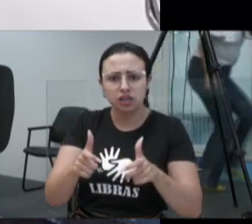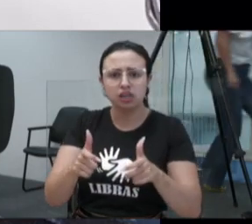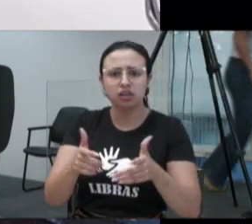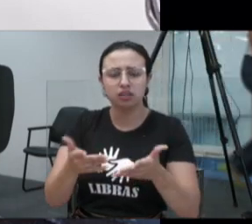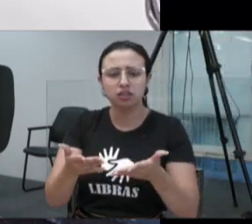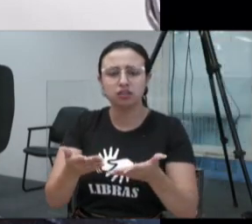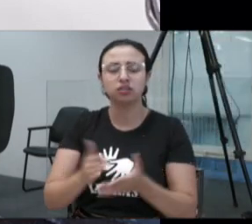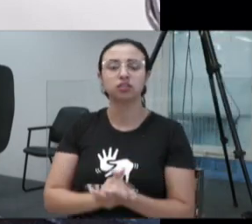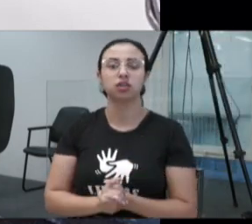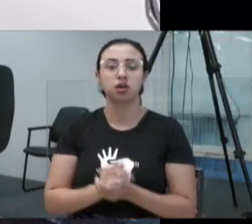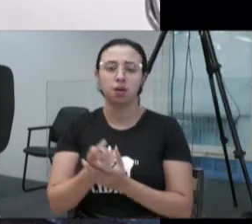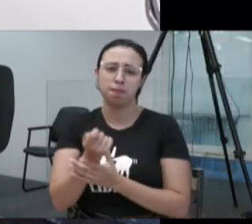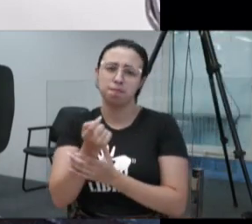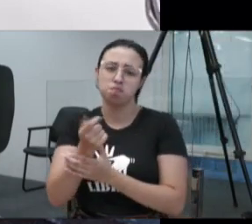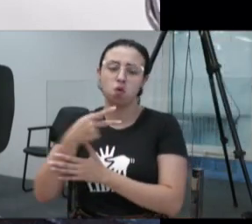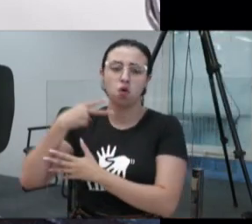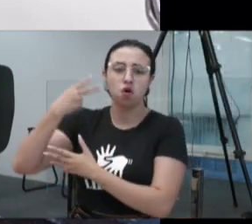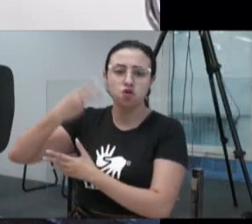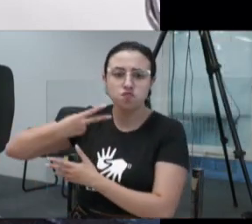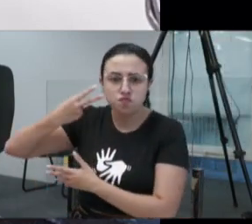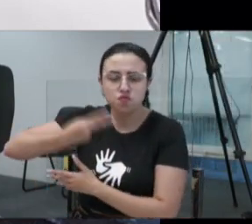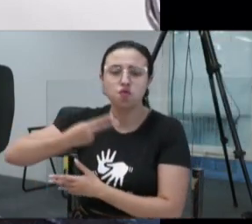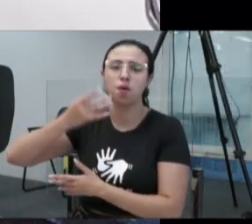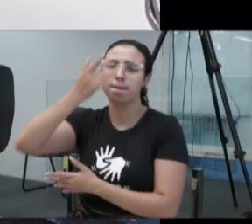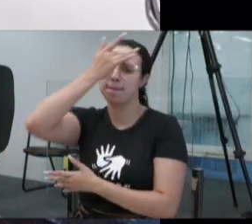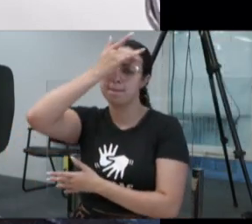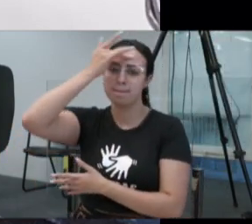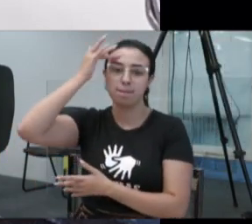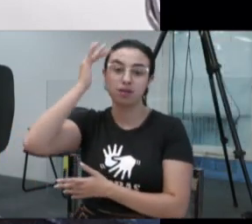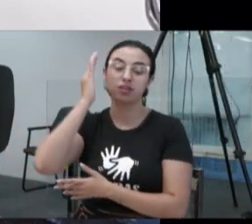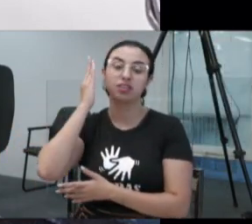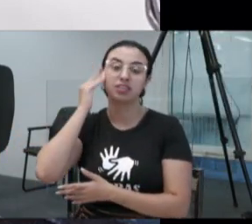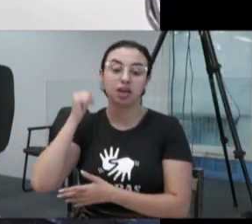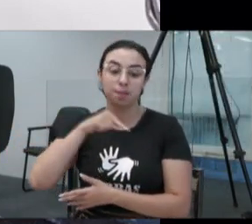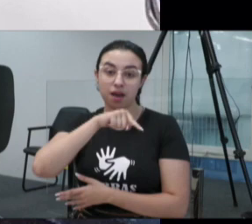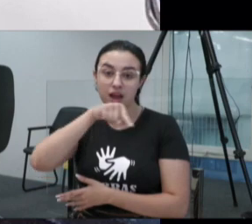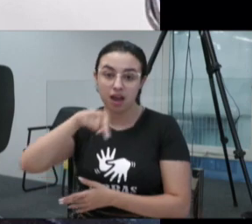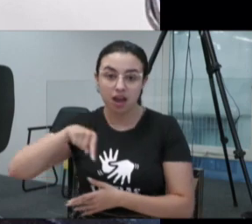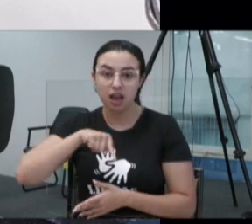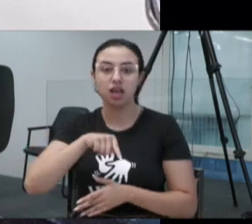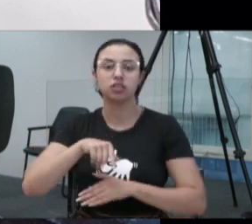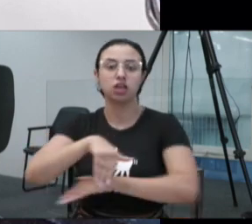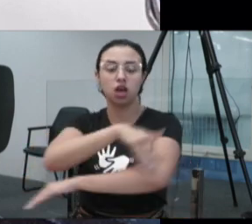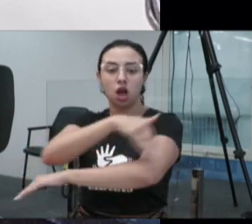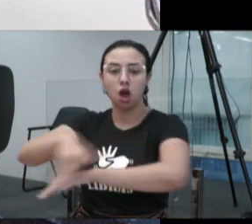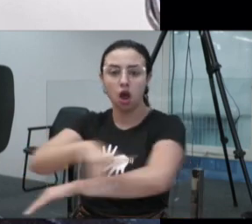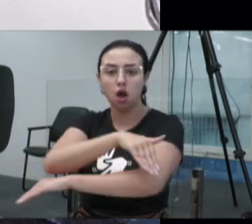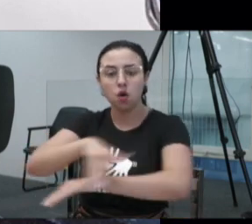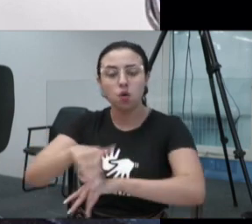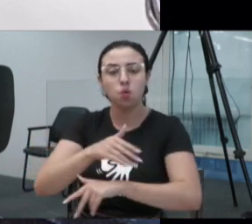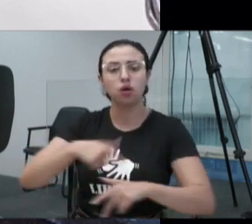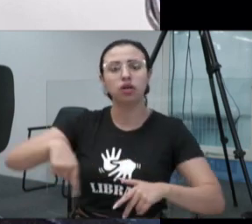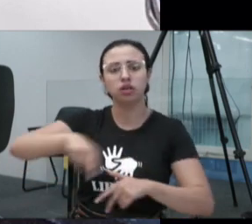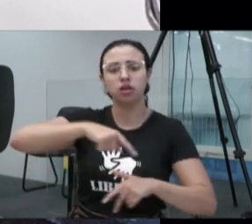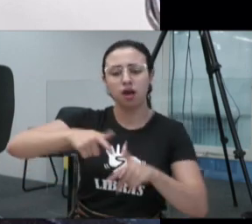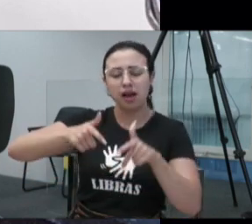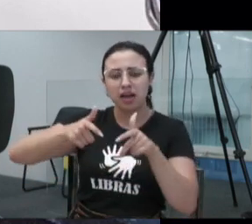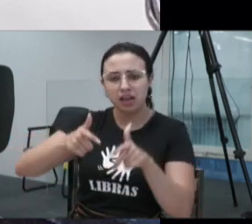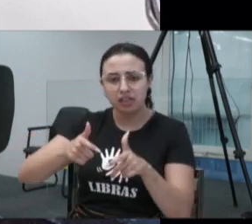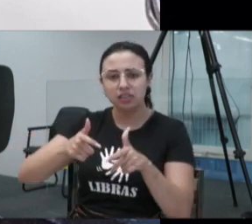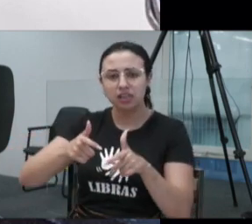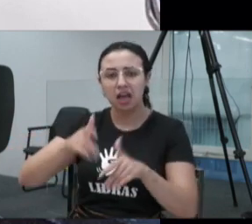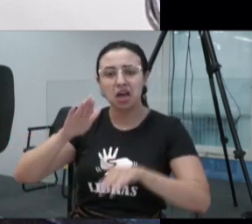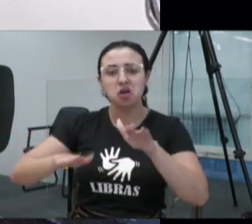Tendo em vista que poucos vereadores, poucas pessoas sabem que essas valas que são recompostas e muito mal recompostas pela